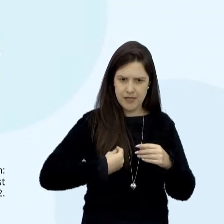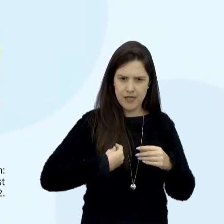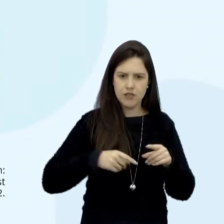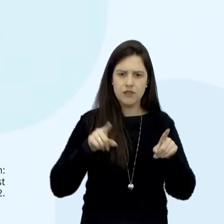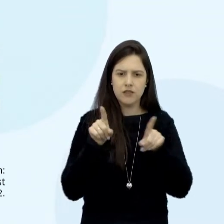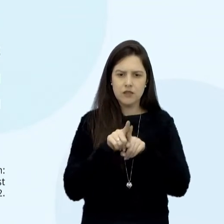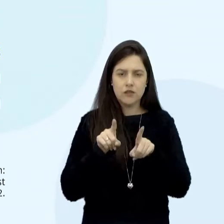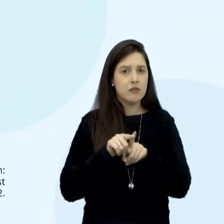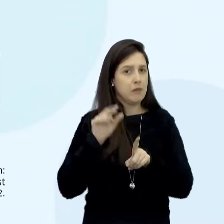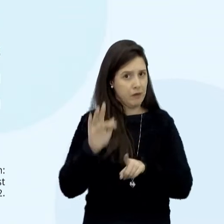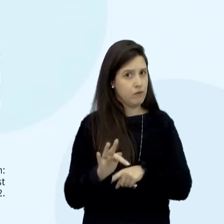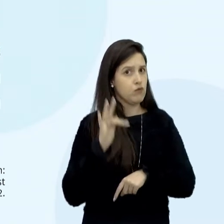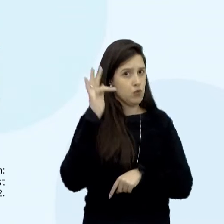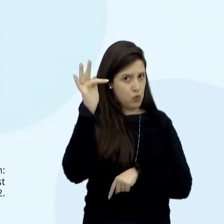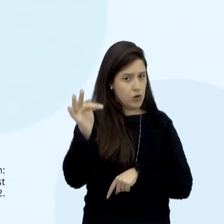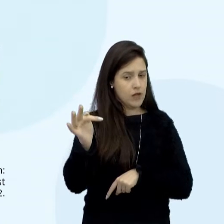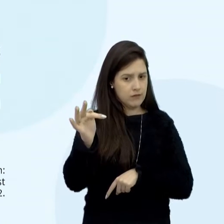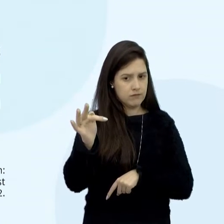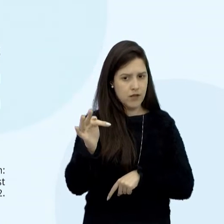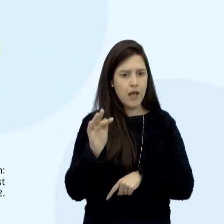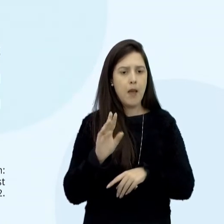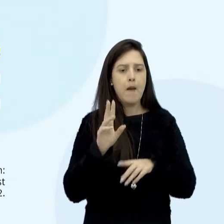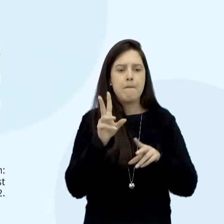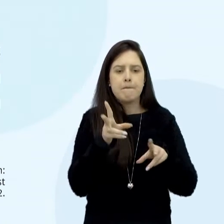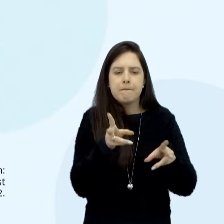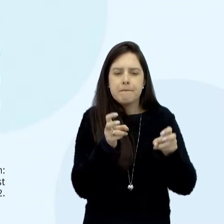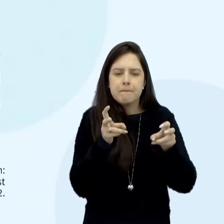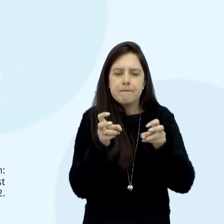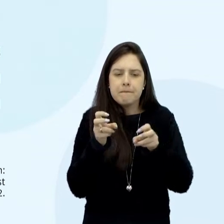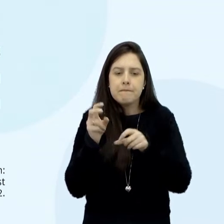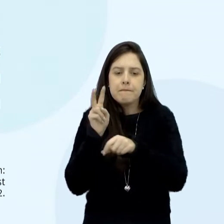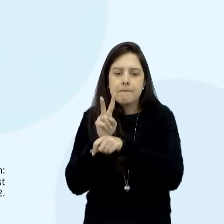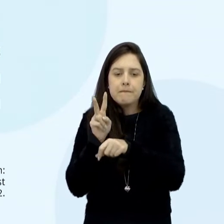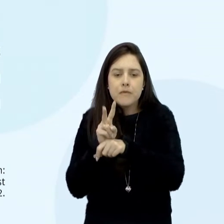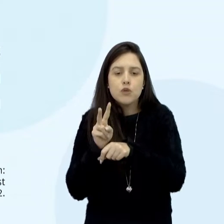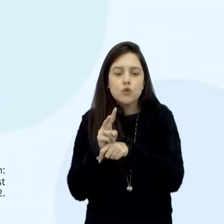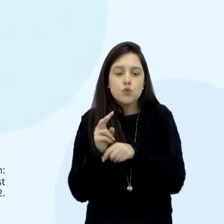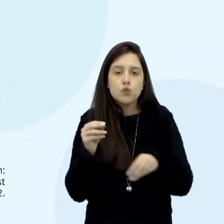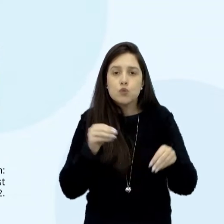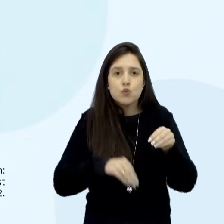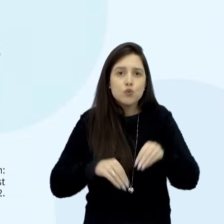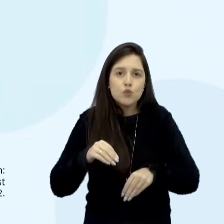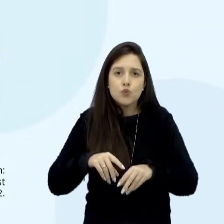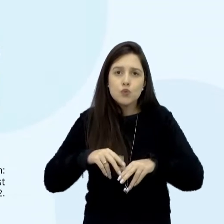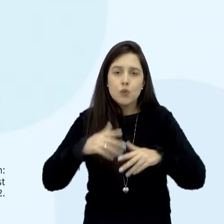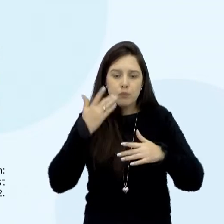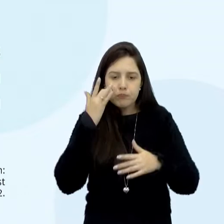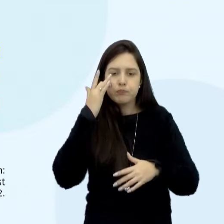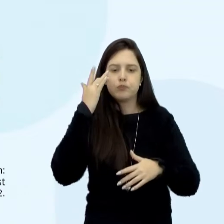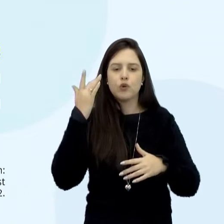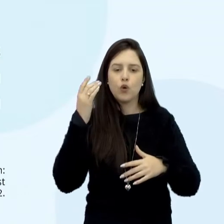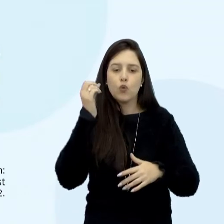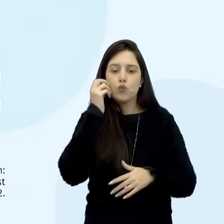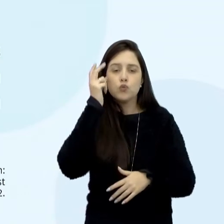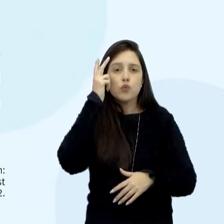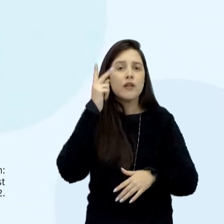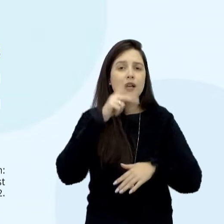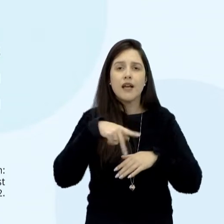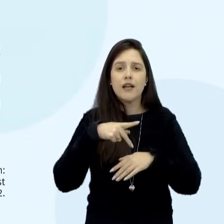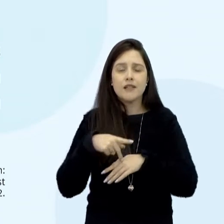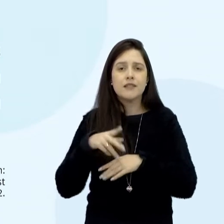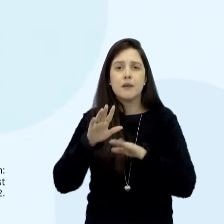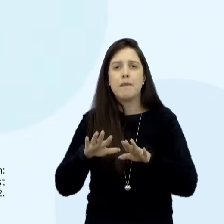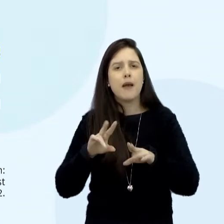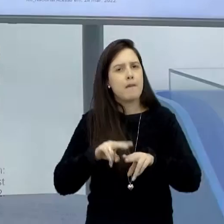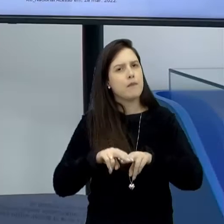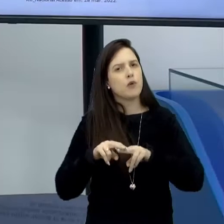também futuras. Busca a preservação dos tesouros da cultura nacional. Então, olha só, o IPHAN, ele